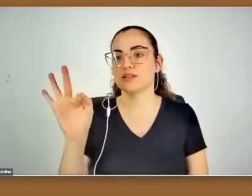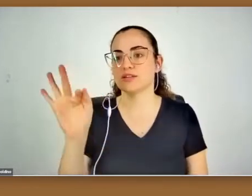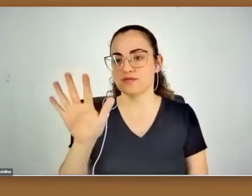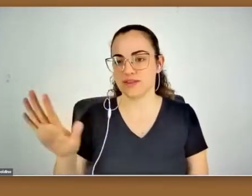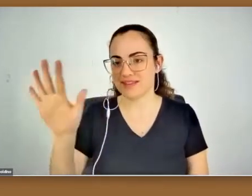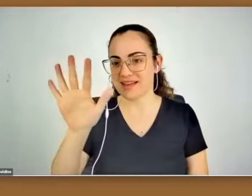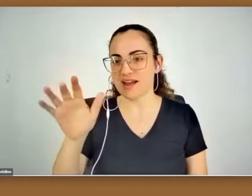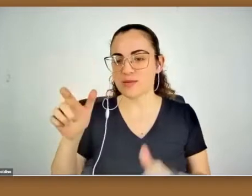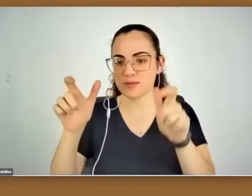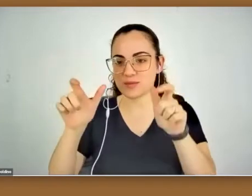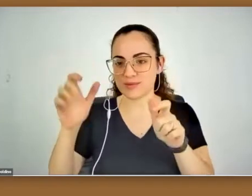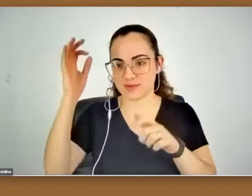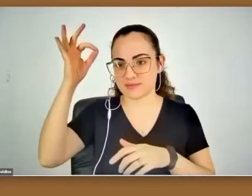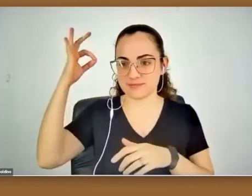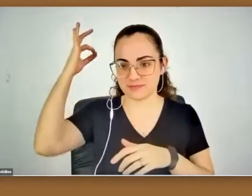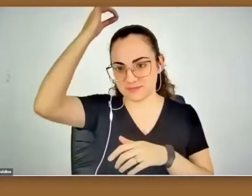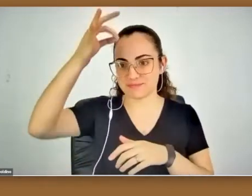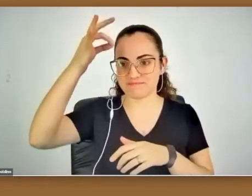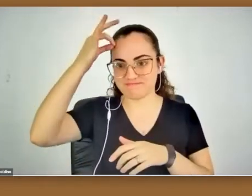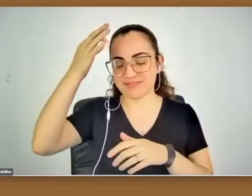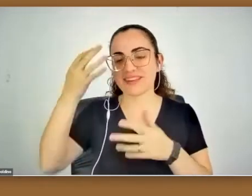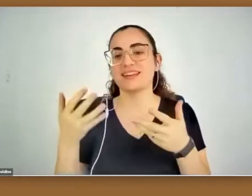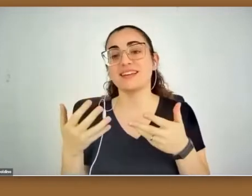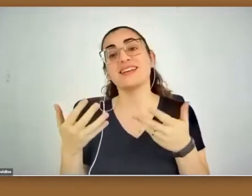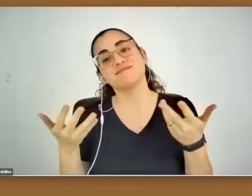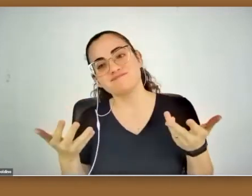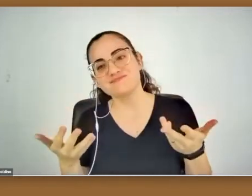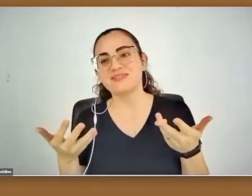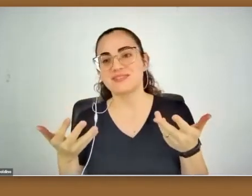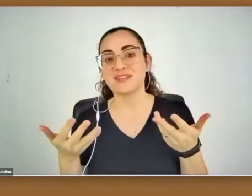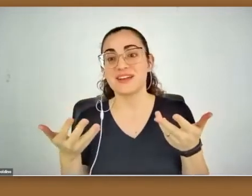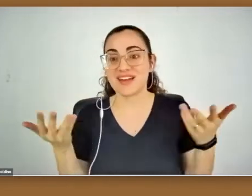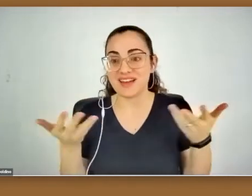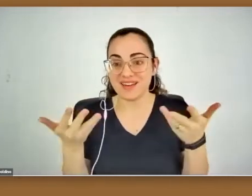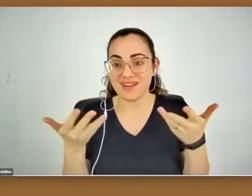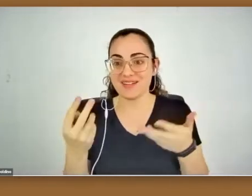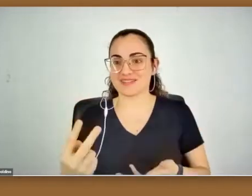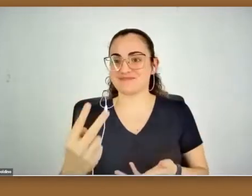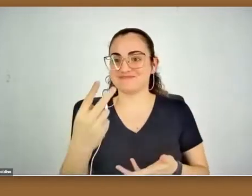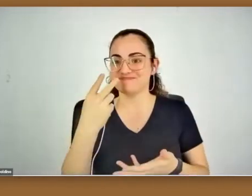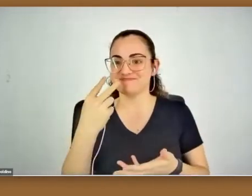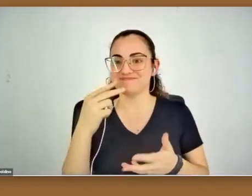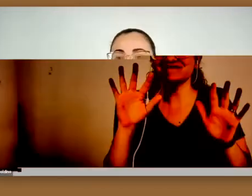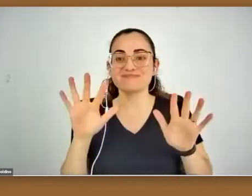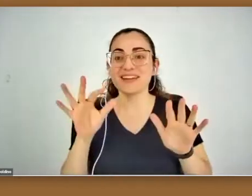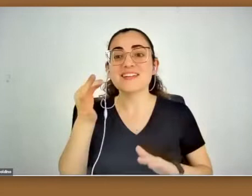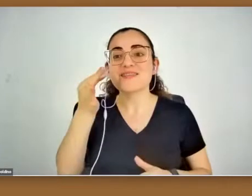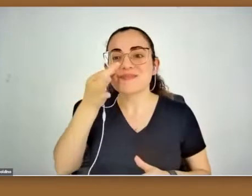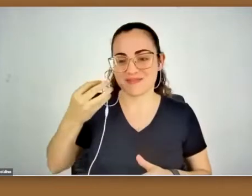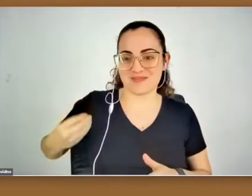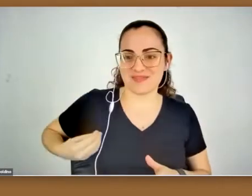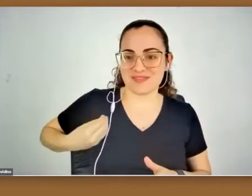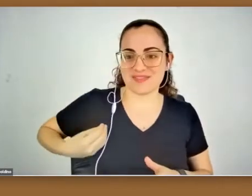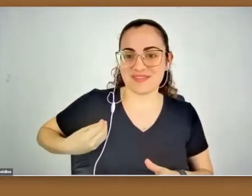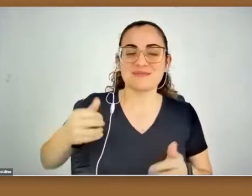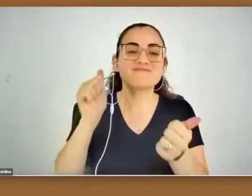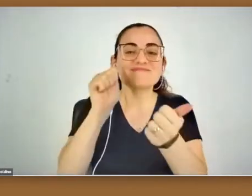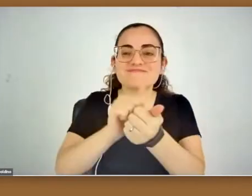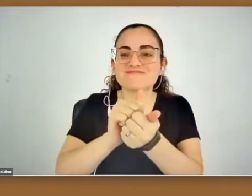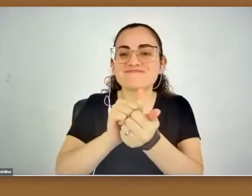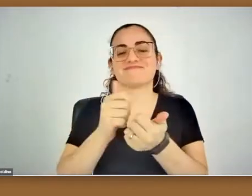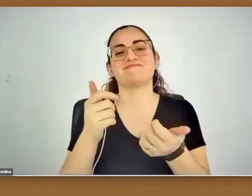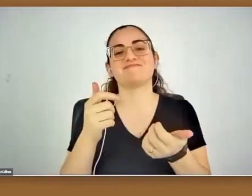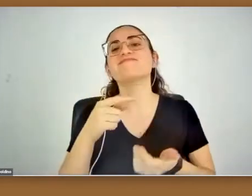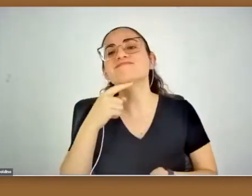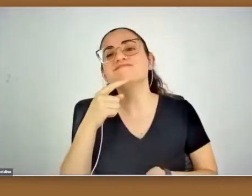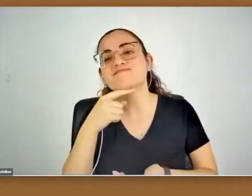vocês verem esse vídeo, né, não pude estar presente, né, na segunda-feira por outras atividades